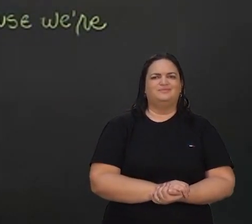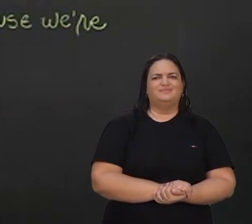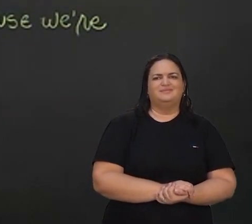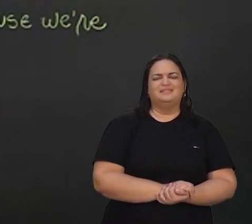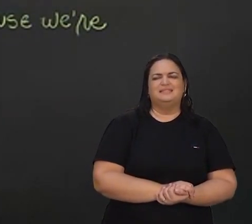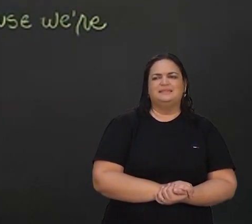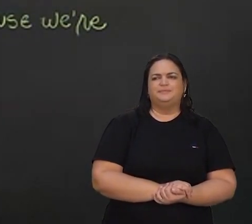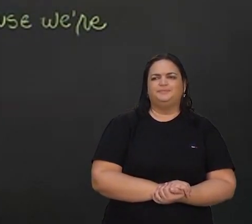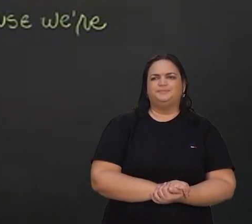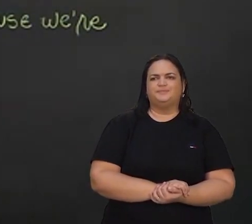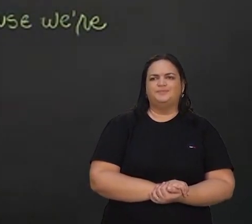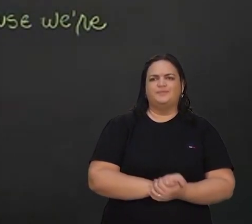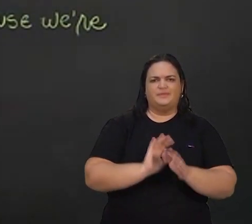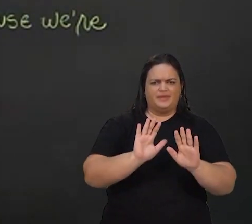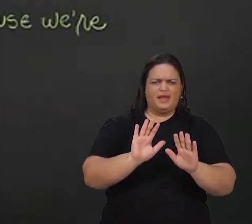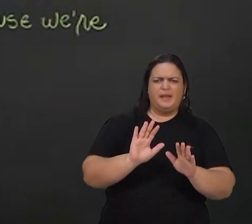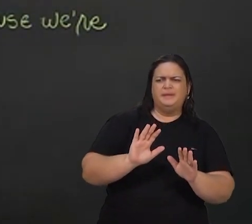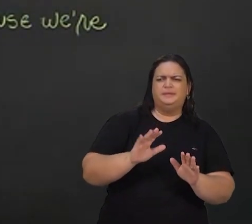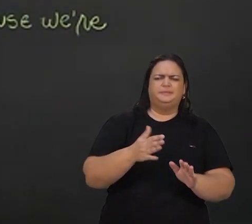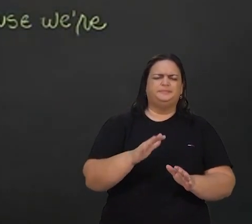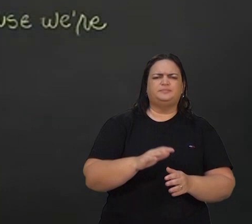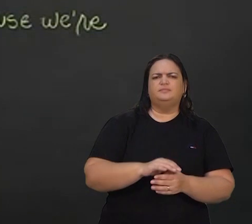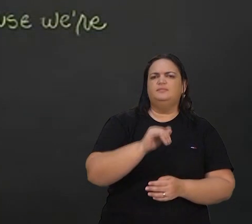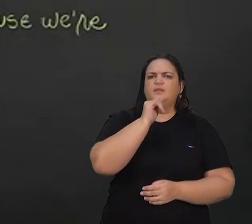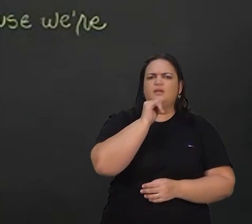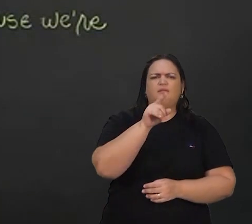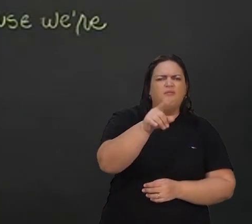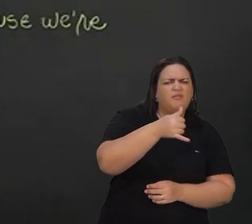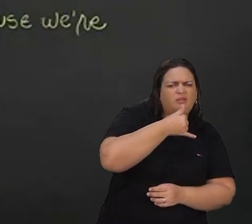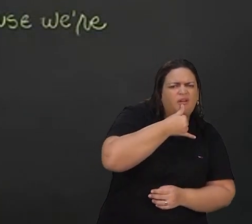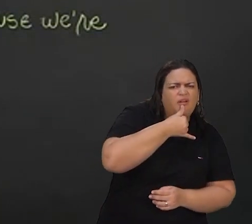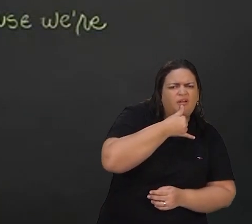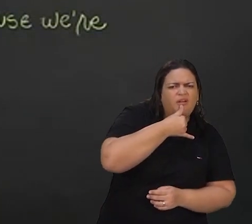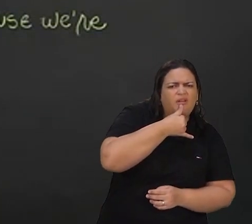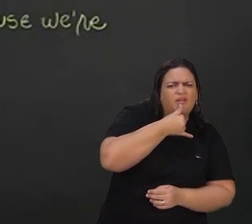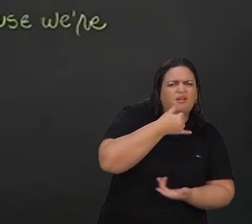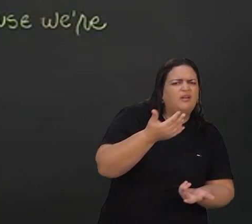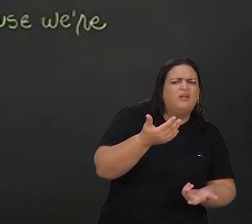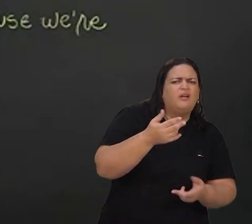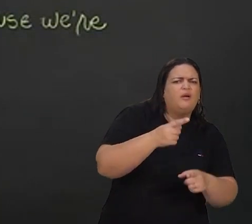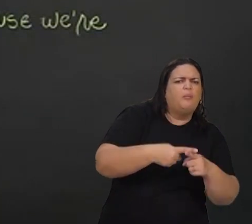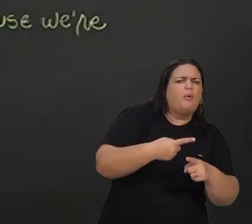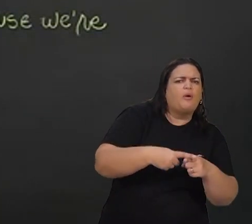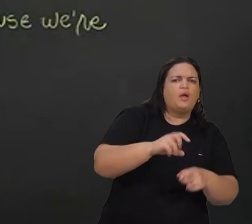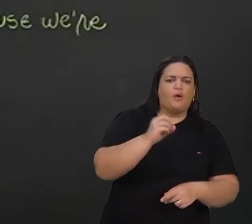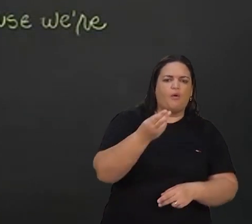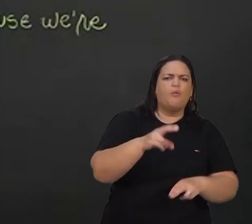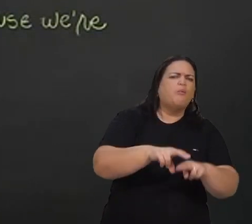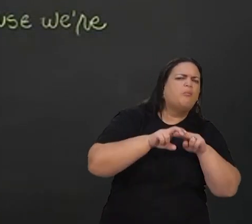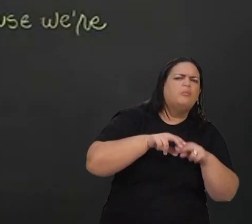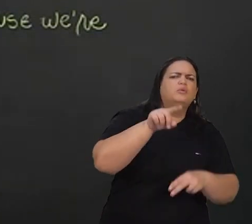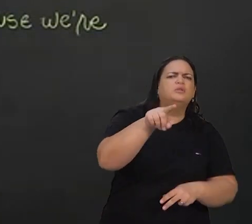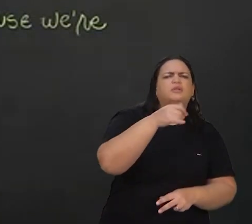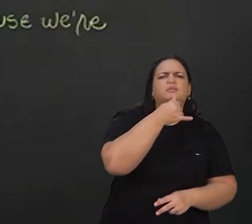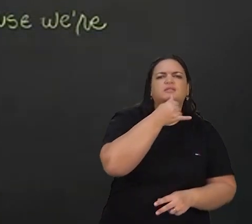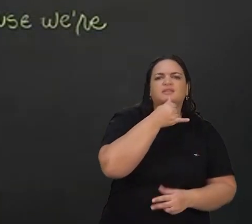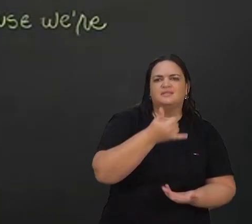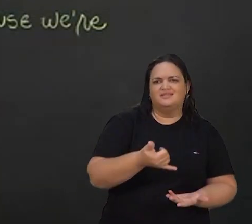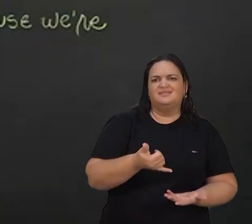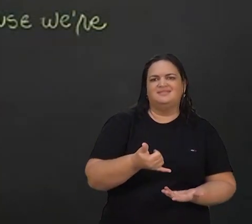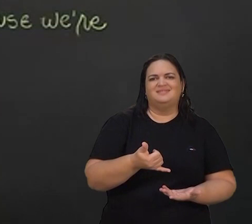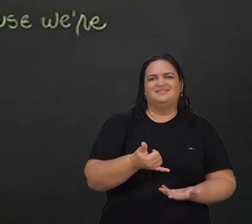motivo. Então é mais ou menos assim, por que você está triste? Porque o meu time perdeu no jogo. É